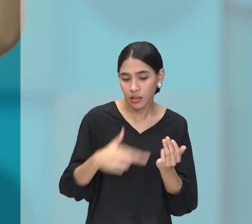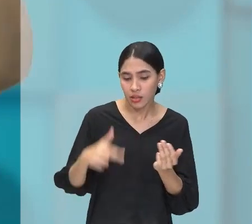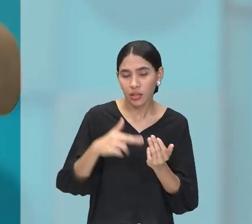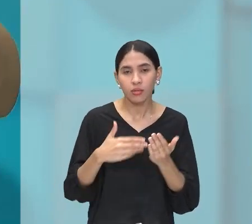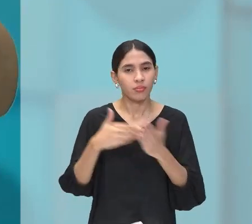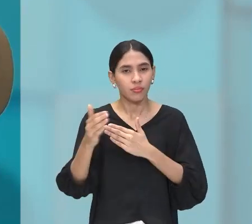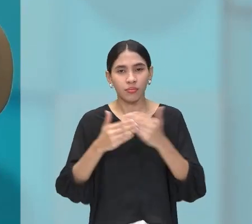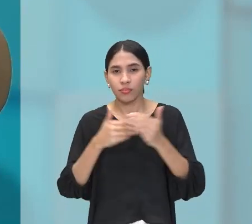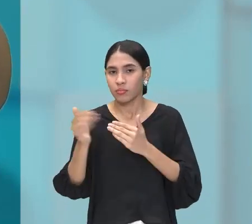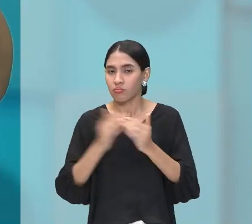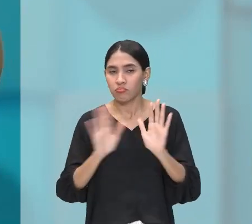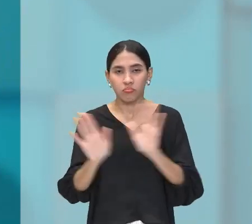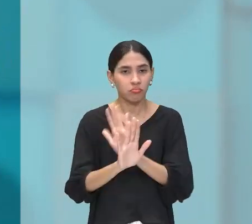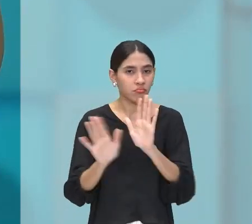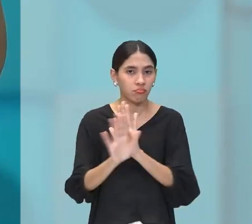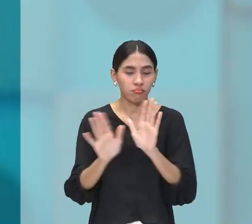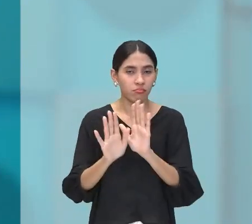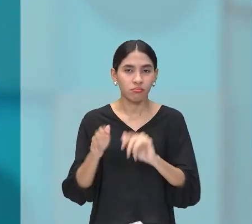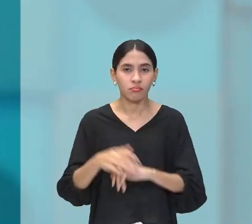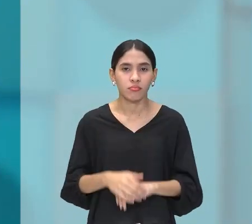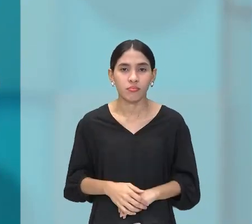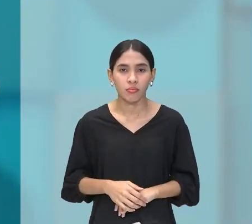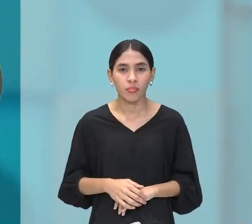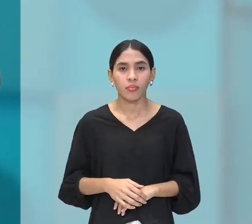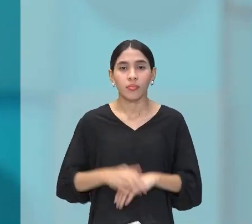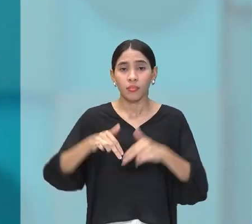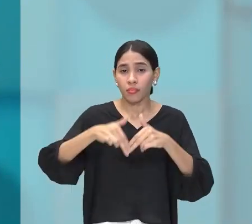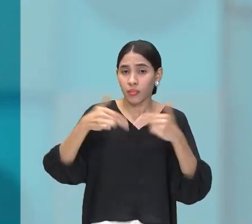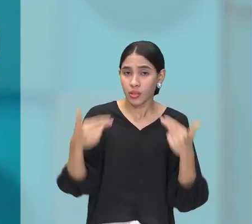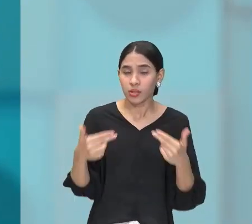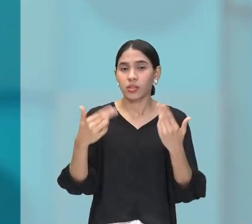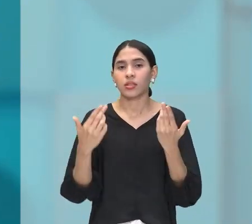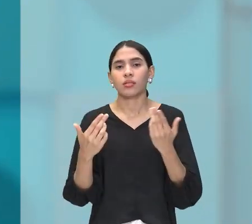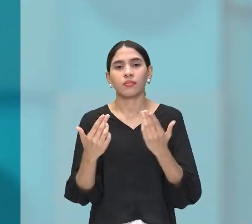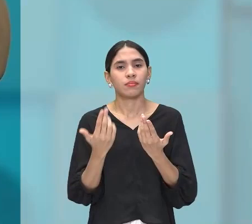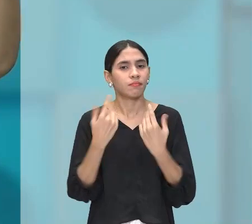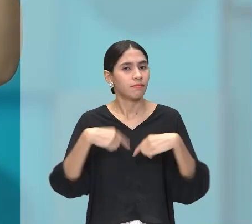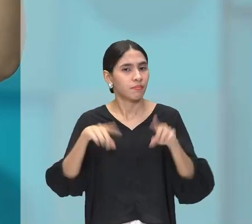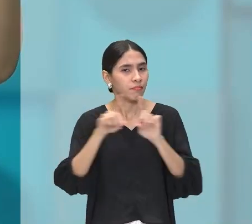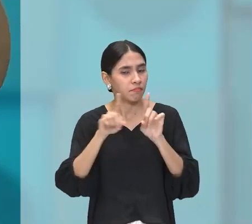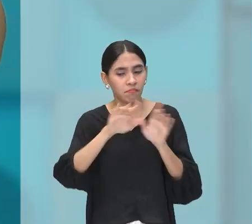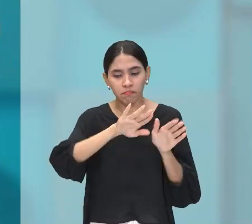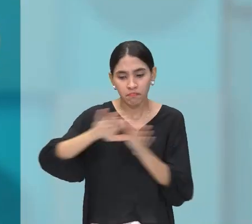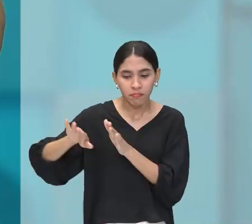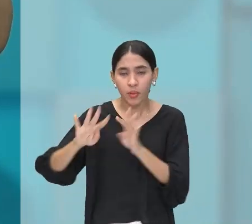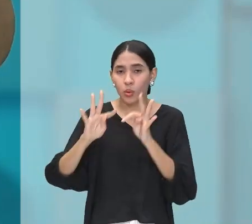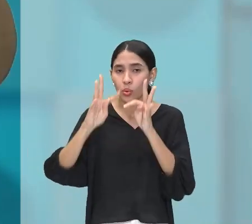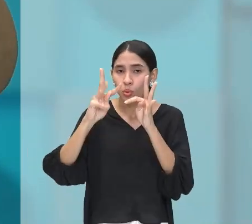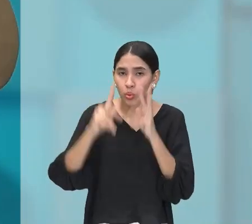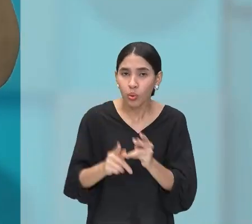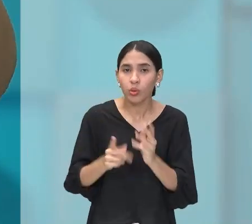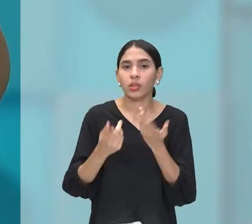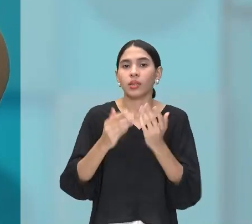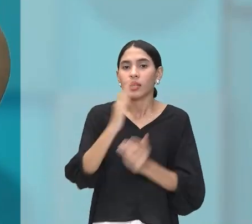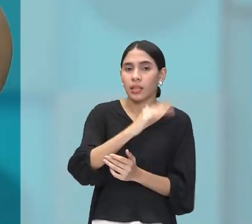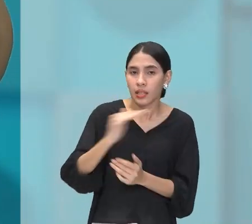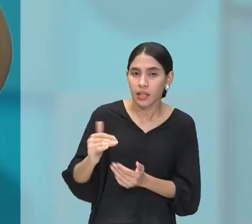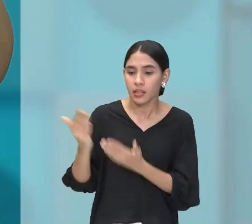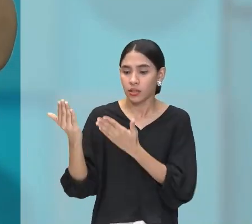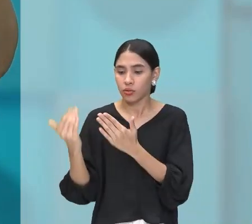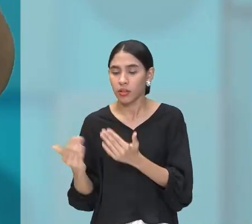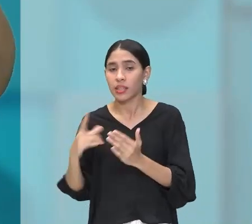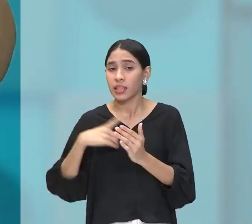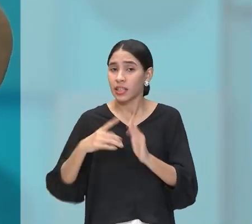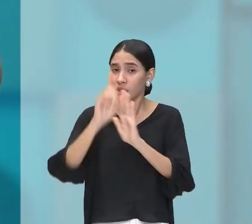qual é a condição social, qual é a sua etnia, não importa, todas as crianças têm direito às mesmas regras,